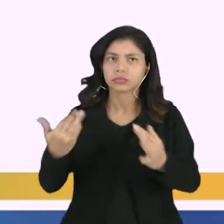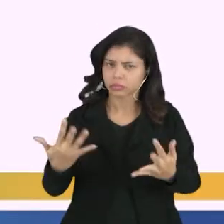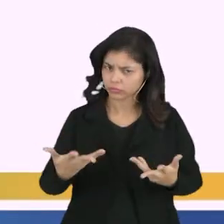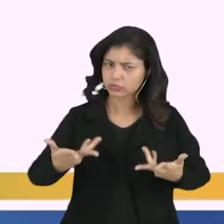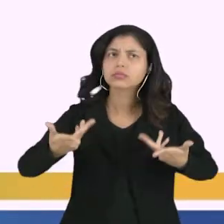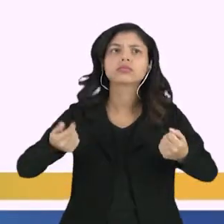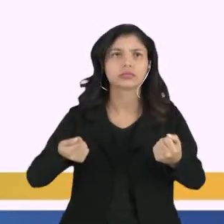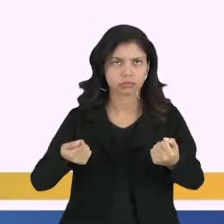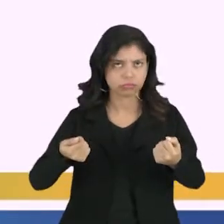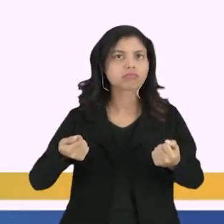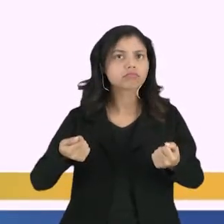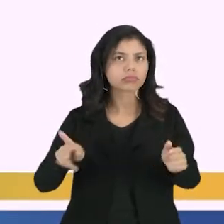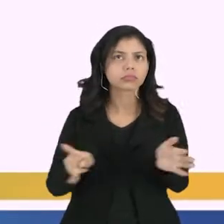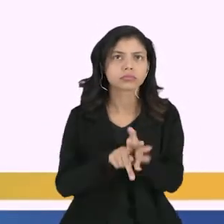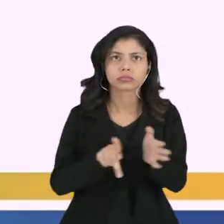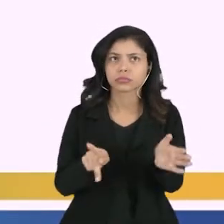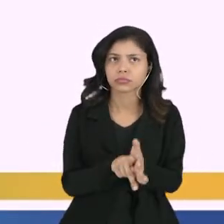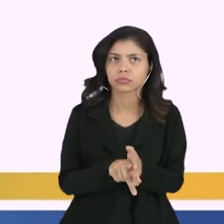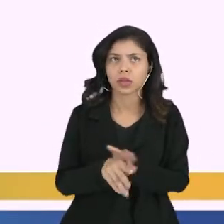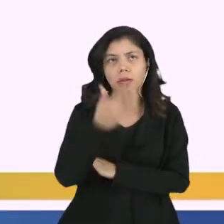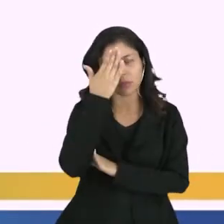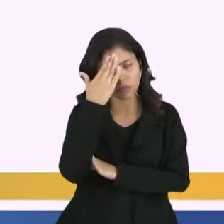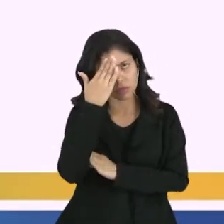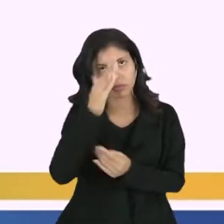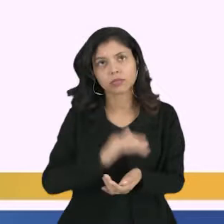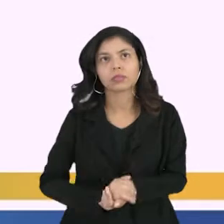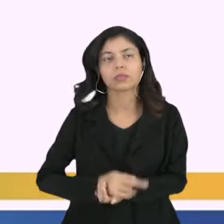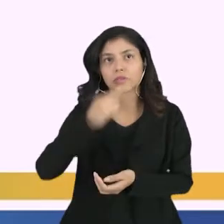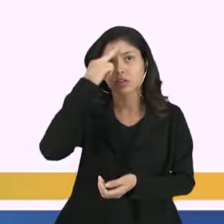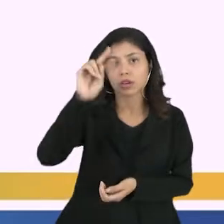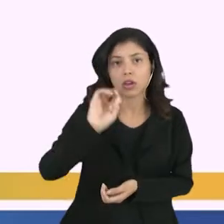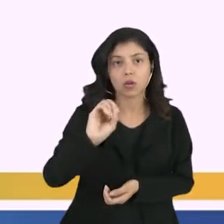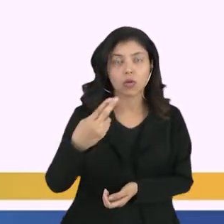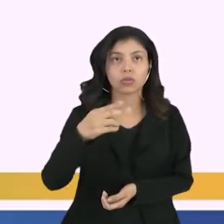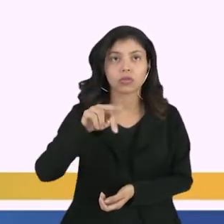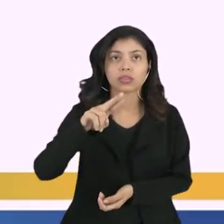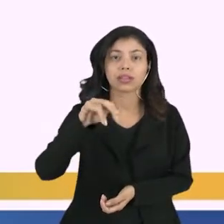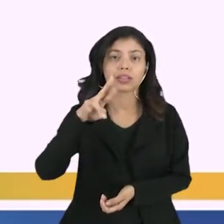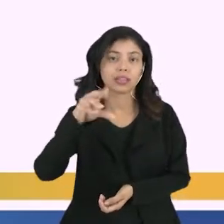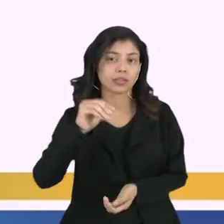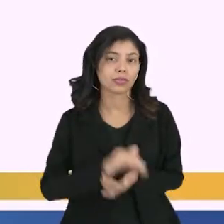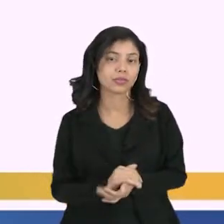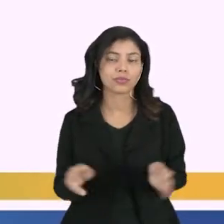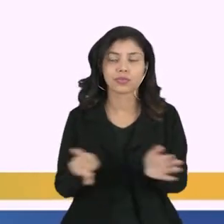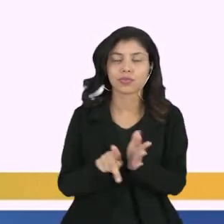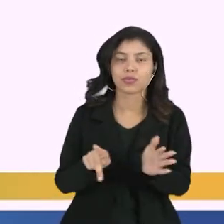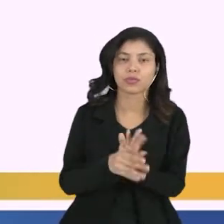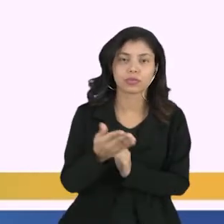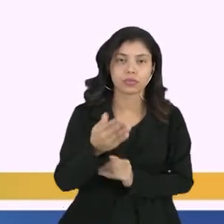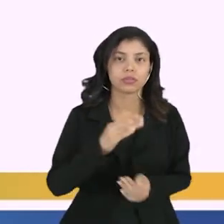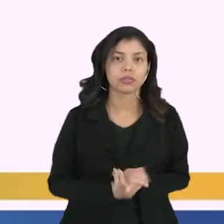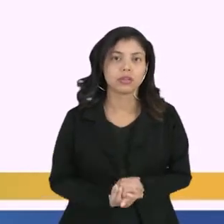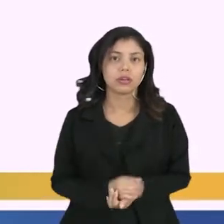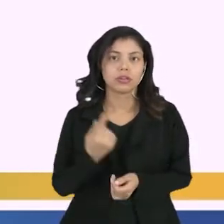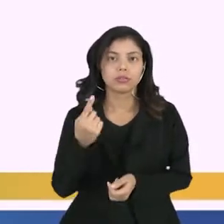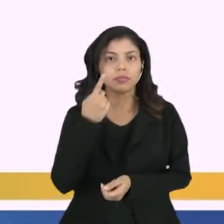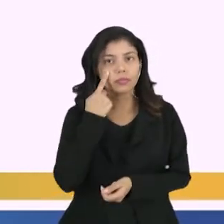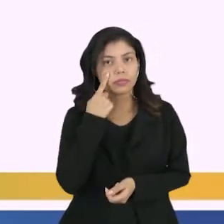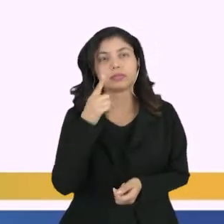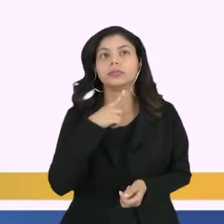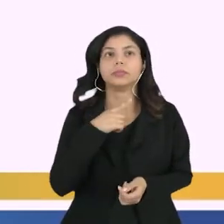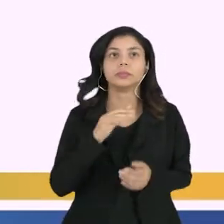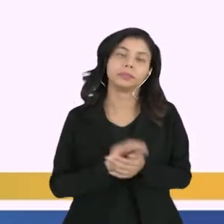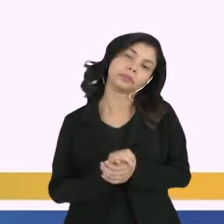que se habilitaram ao empreendimento, os capitães ou donatários aí dessas capitanias, né? Nós vamos ter aí, então,